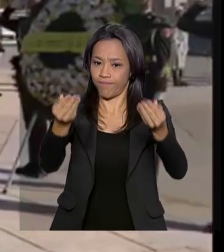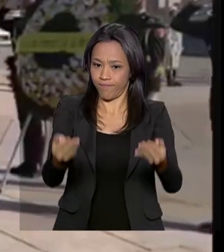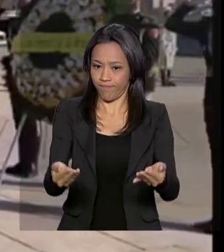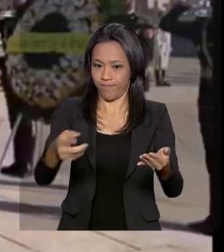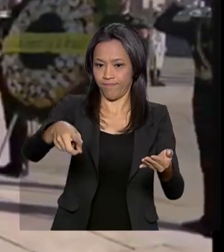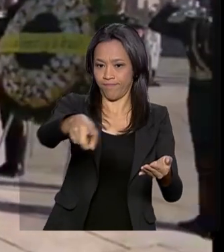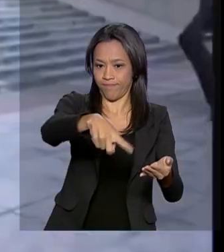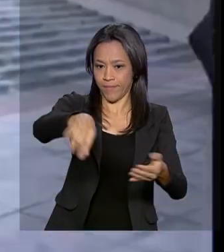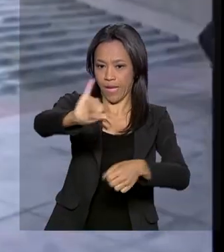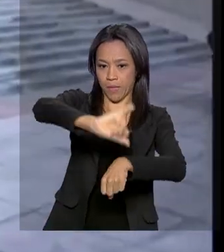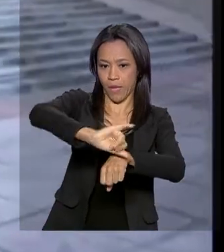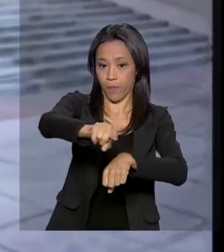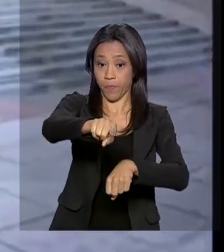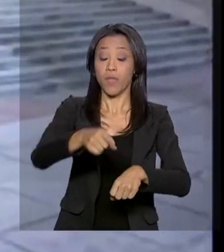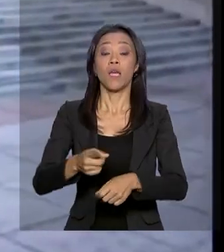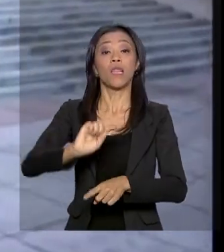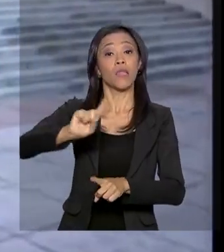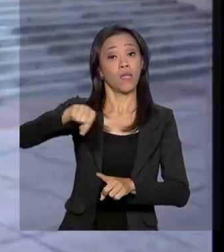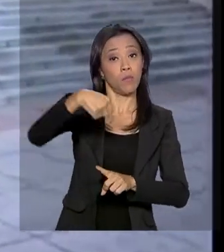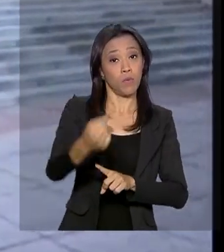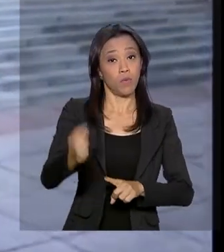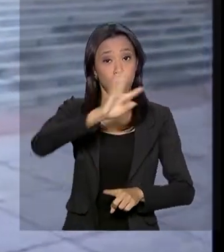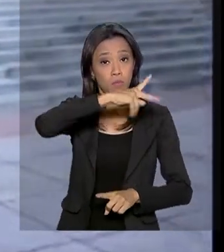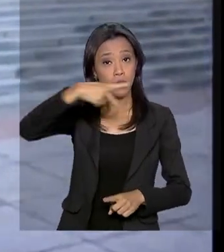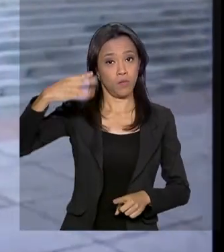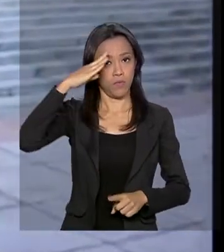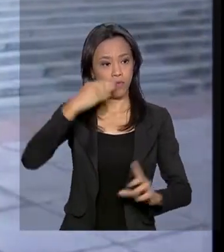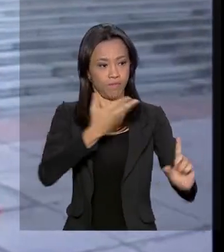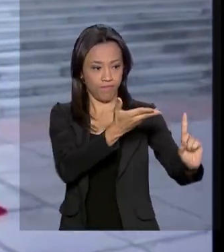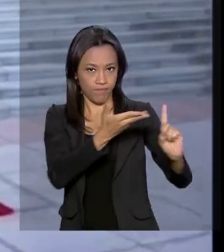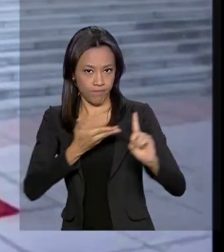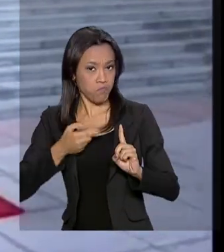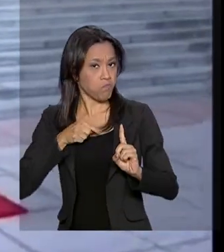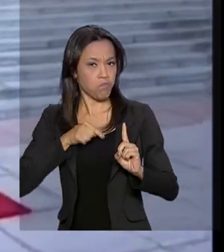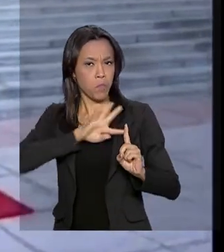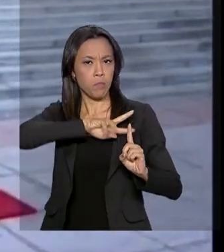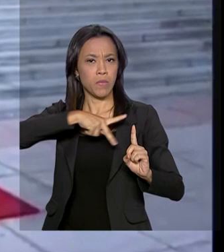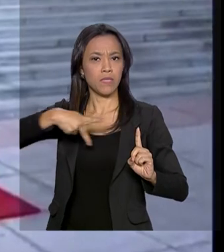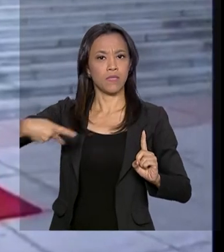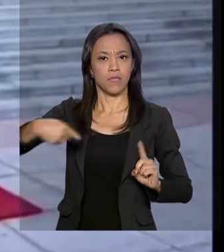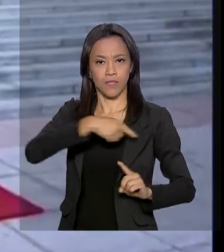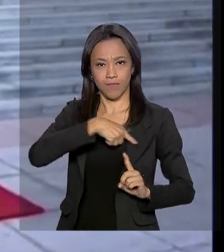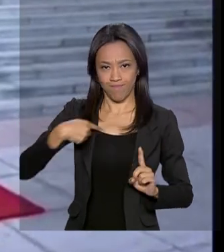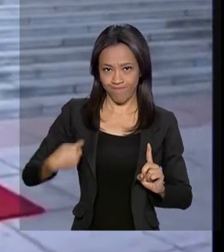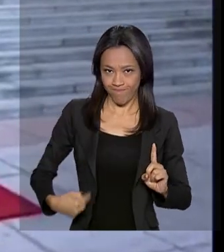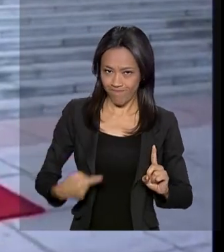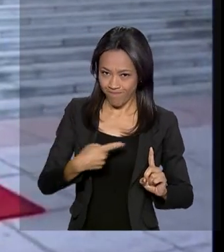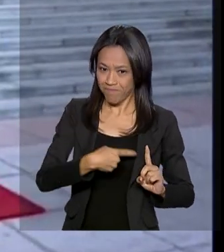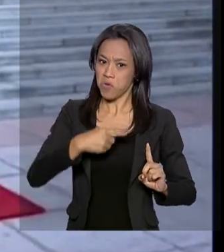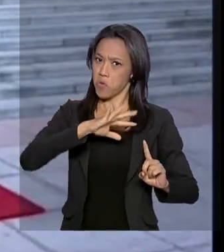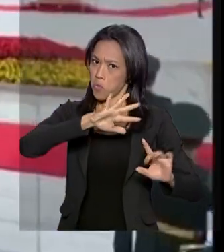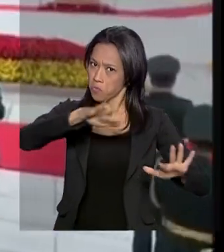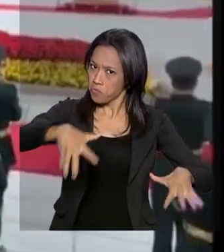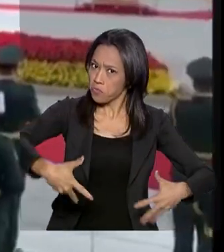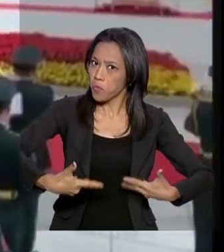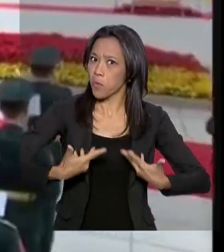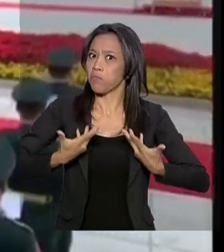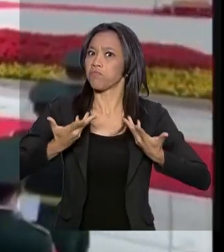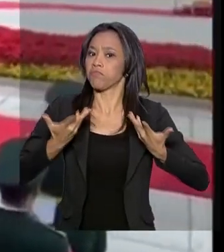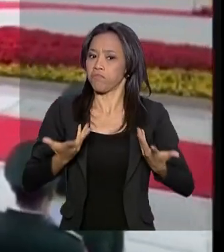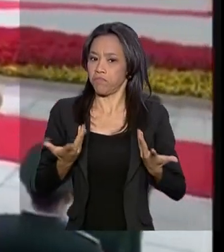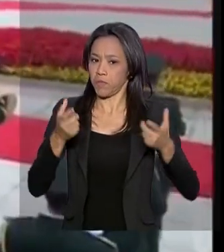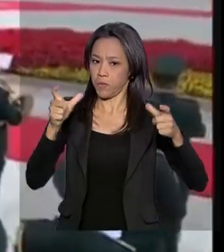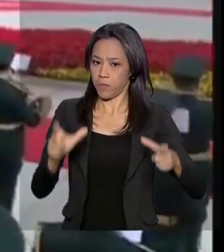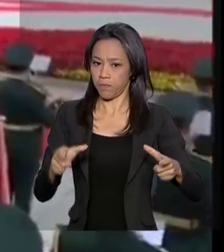Em seguida, o presidente Jair Bolsonaro foi recebido pelo presidente chinês, Xi Jinping, com honras de Estado no Palácio do